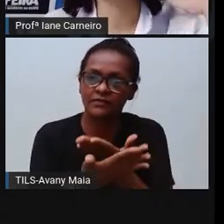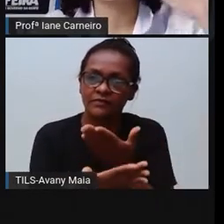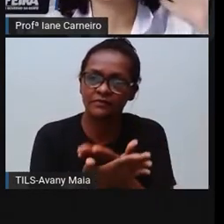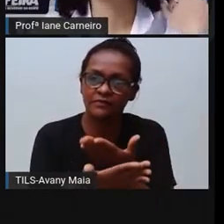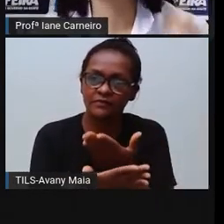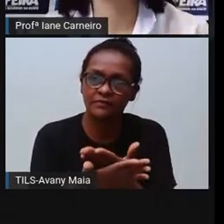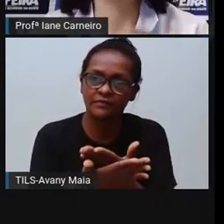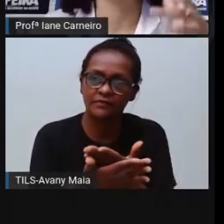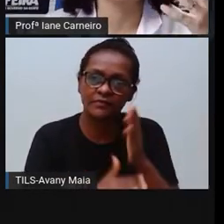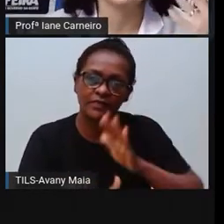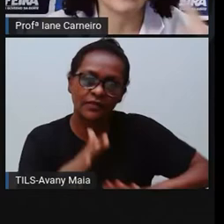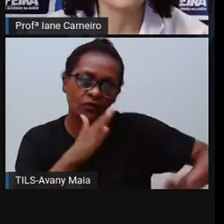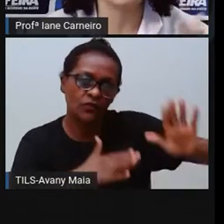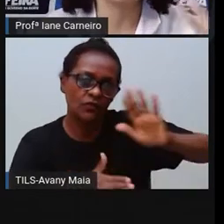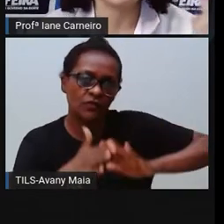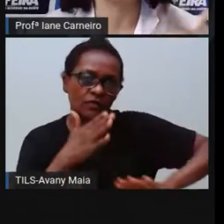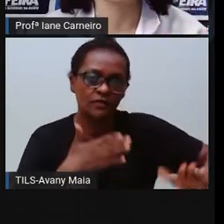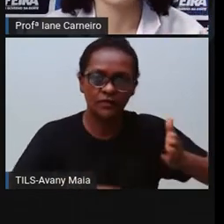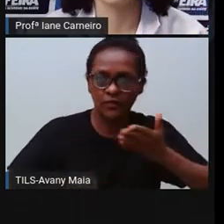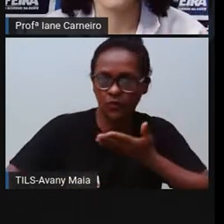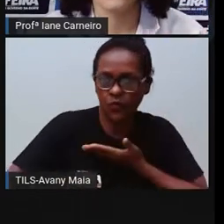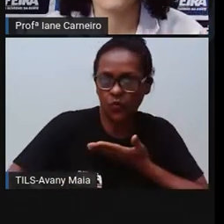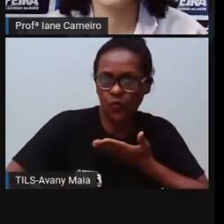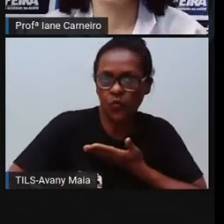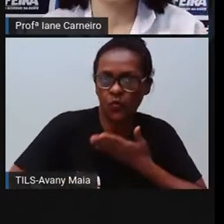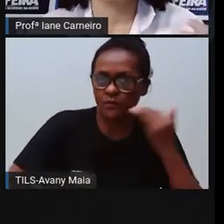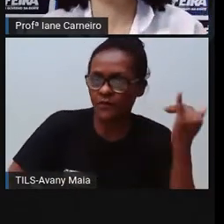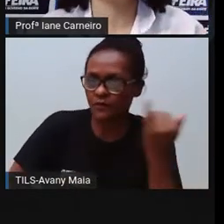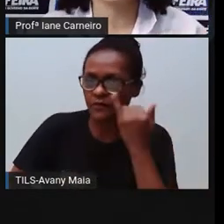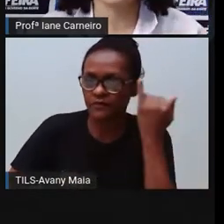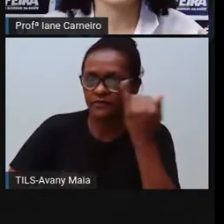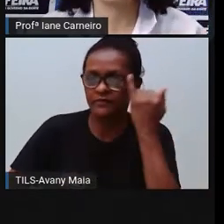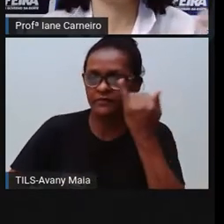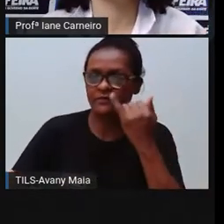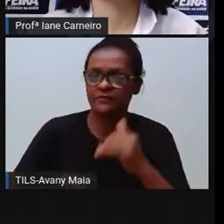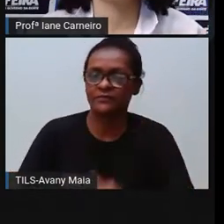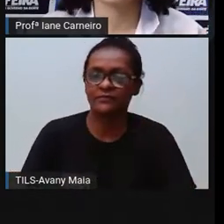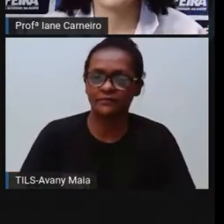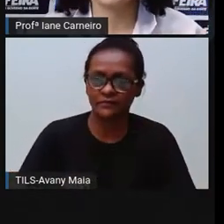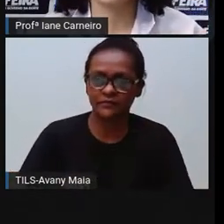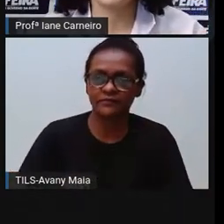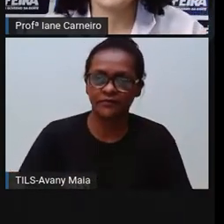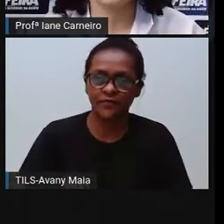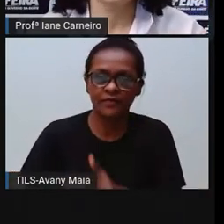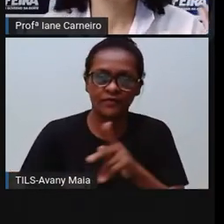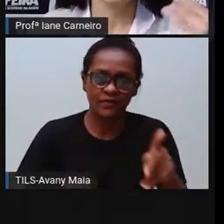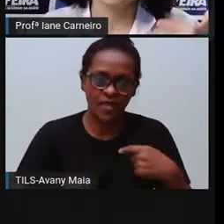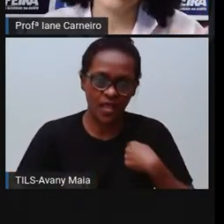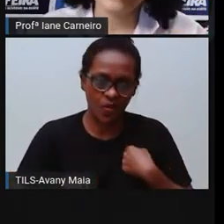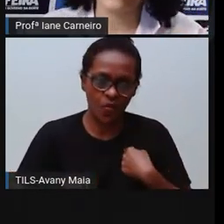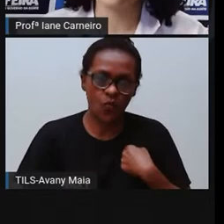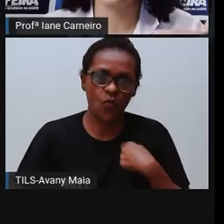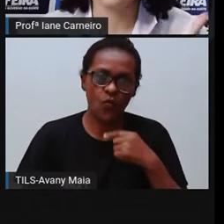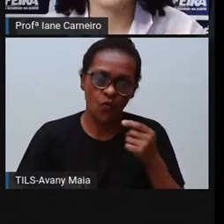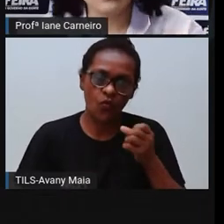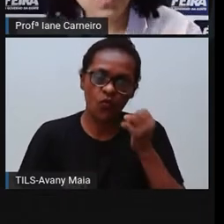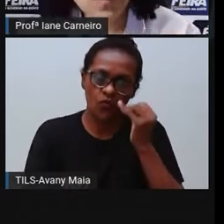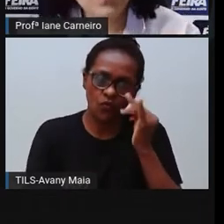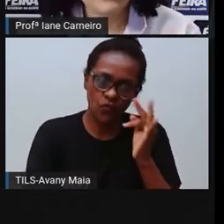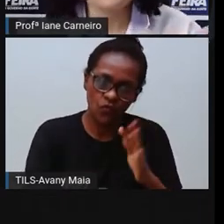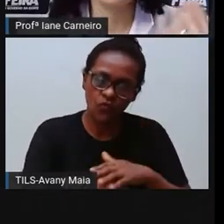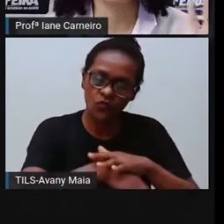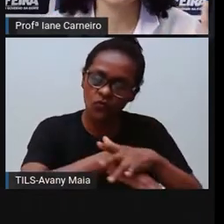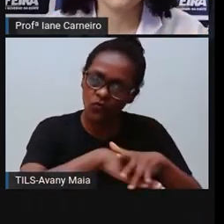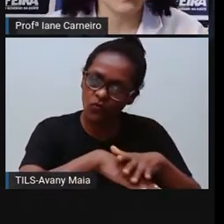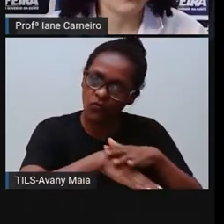sobre saúde, bem-estar e cuidado com o nosso corpo, a Pro, né, conversou com vocês que nós cuidamos do nosso